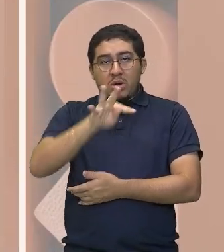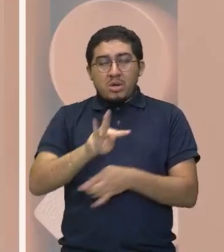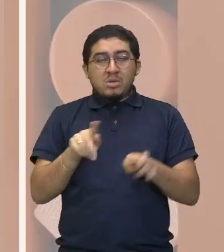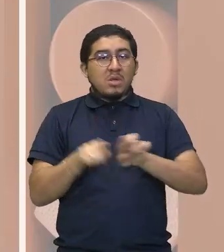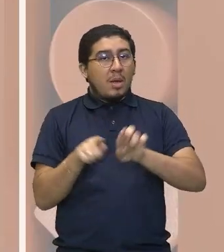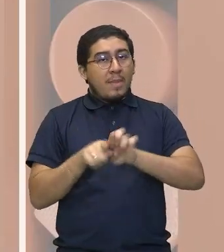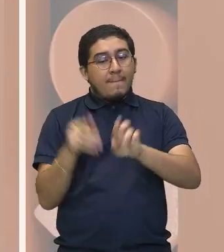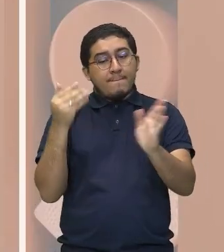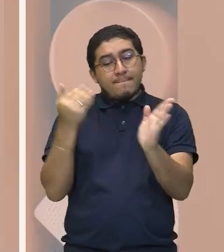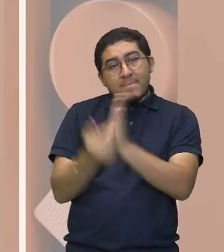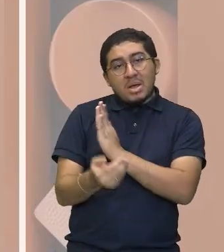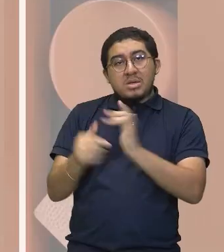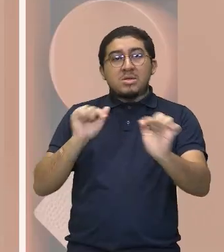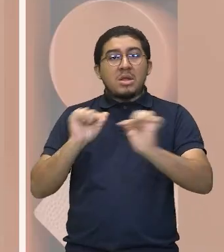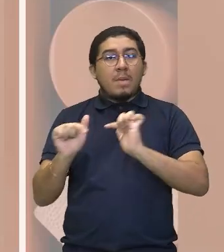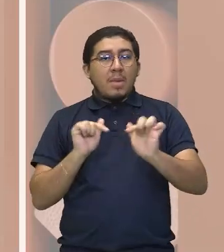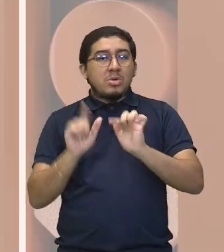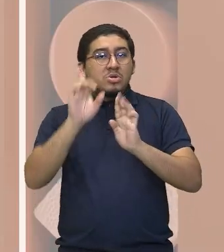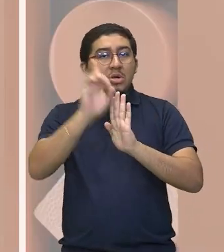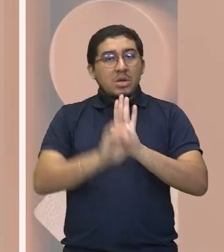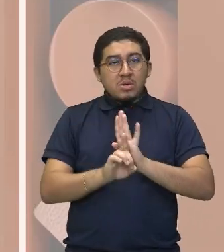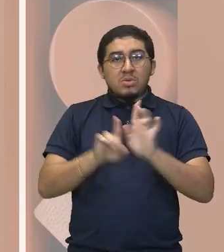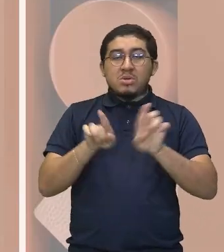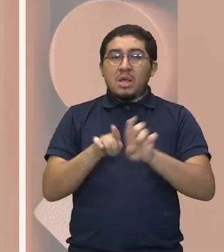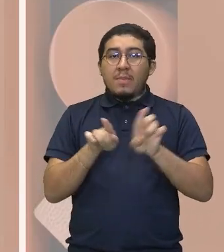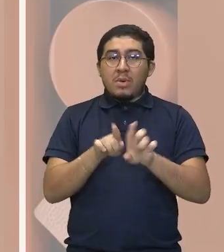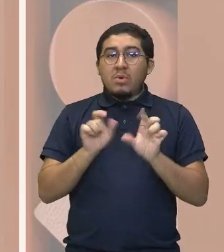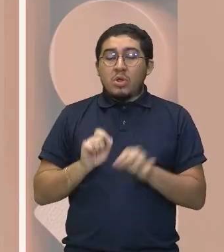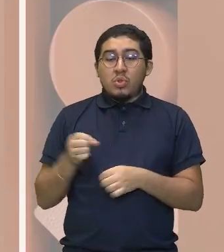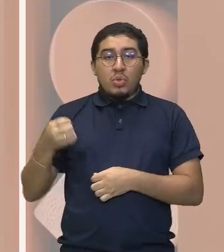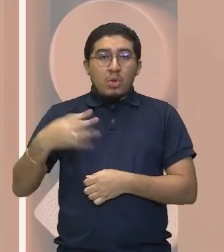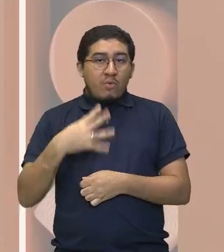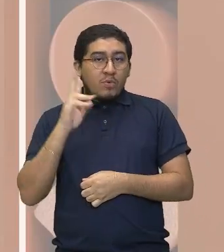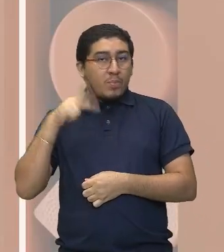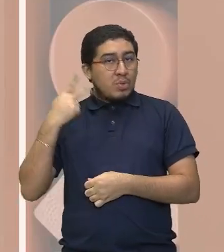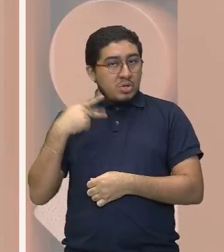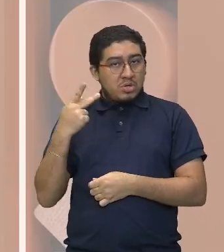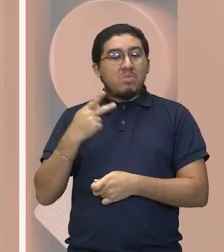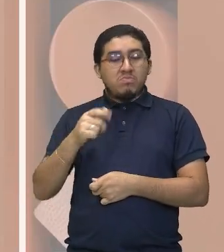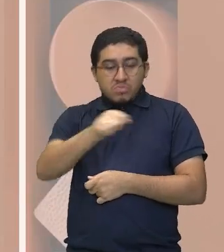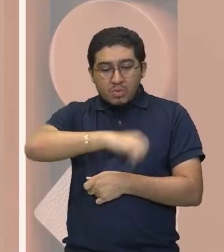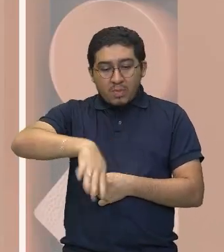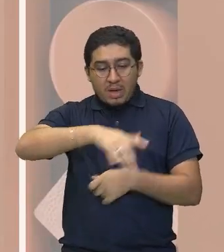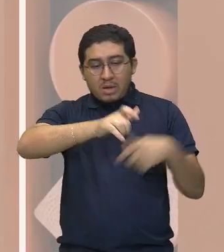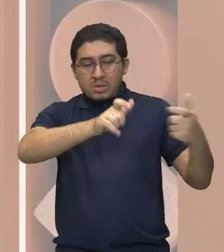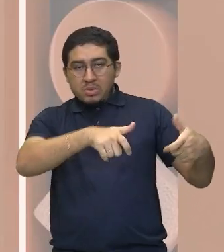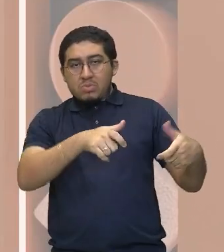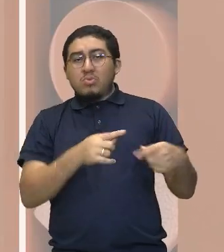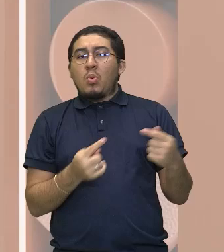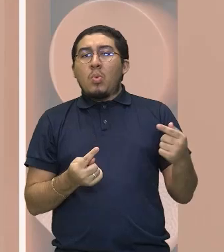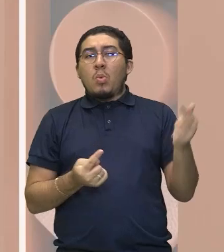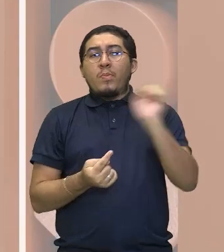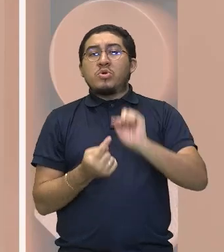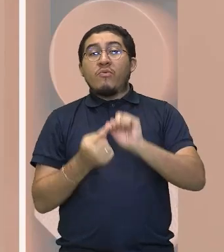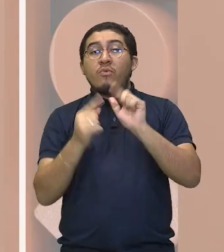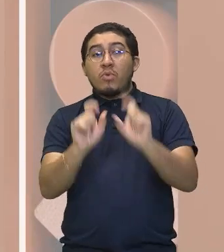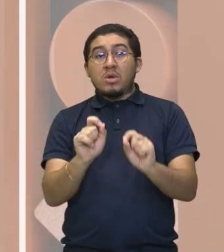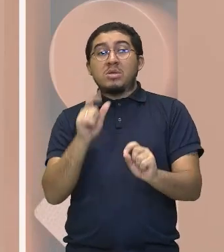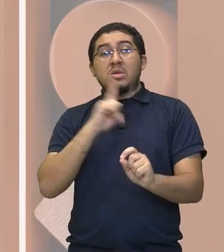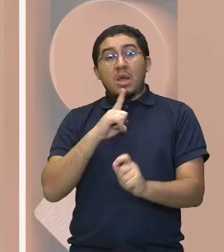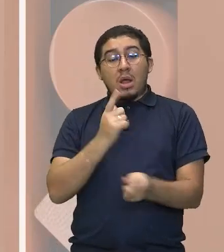trabalhistas, flexibilizações nas políticas ambientais, com o objetivo de fazer com que a economia